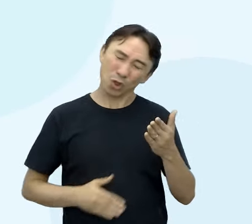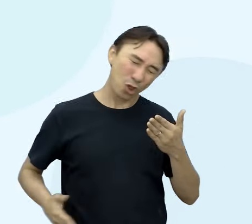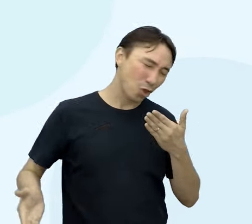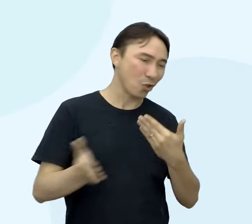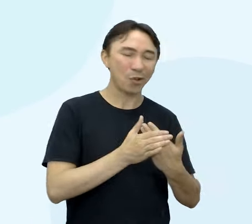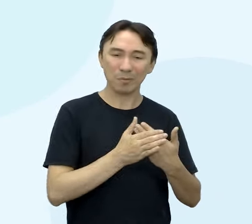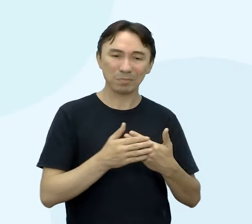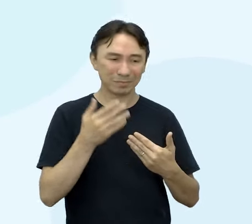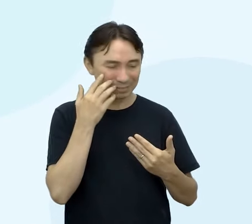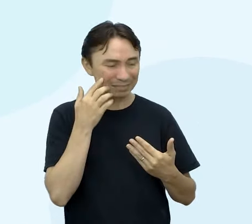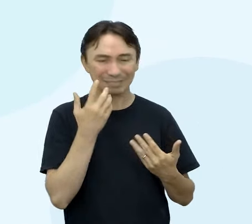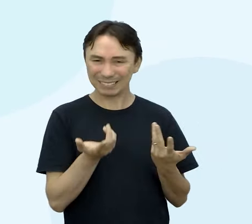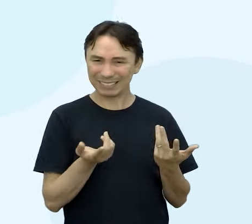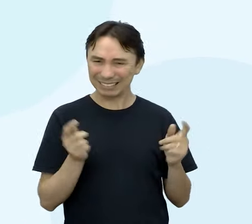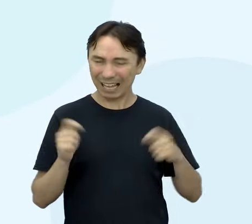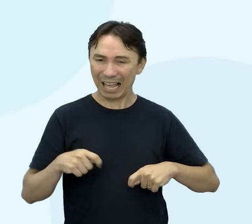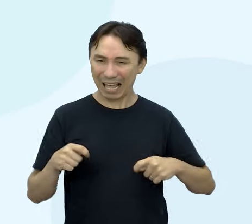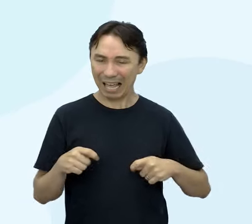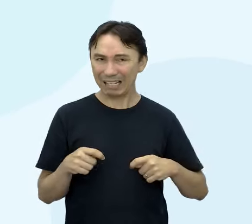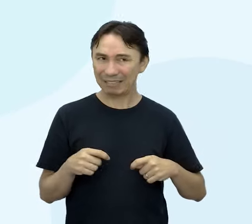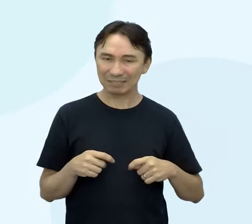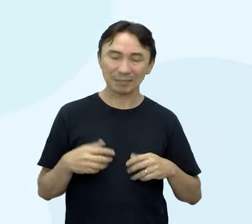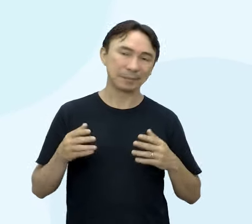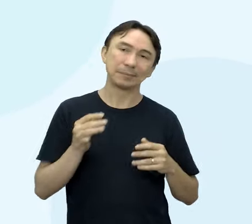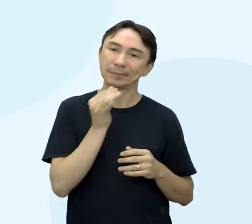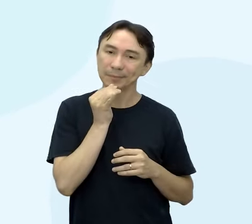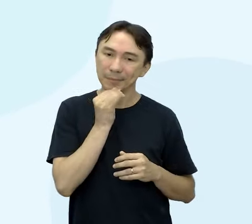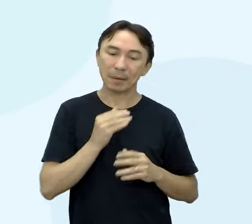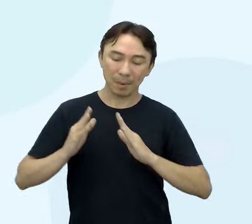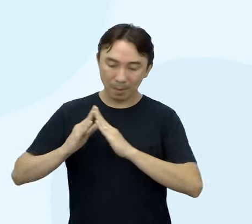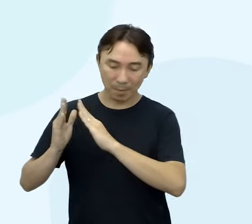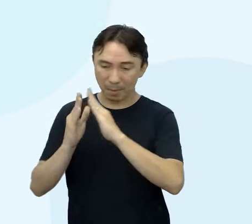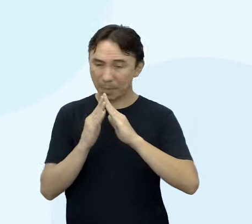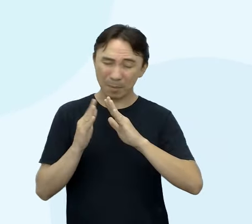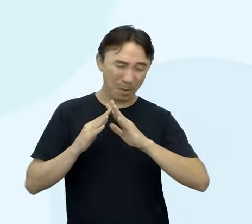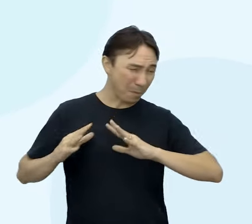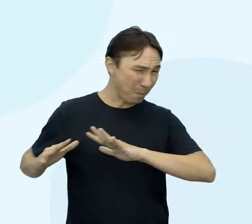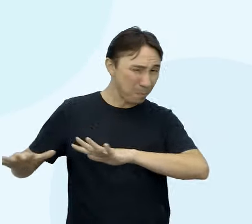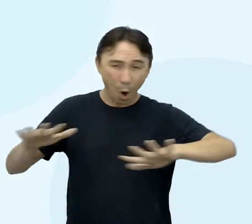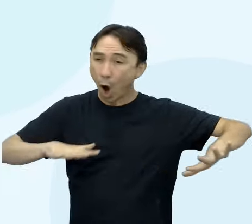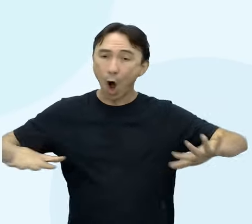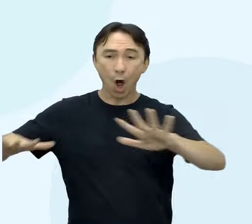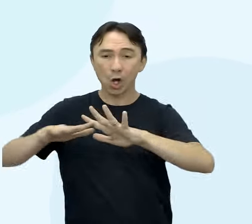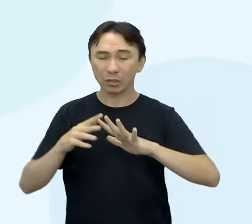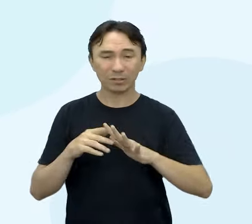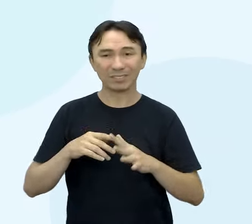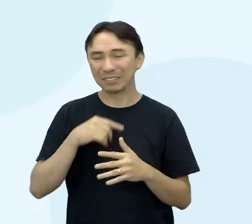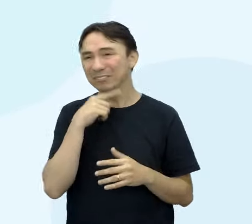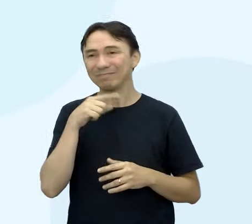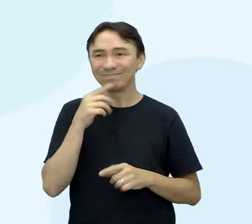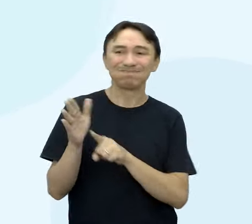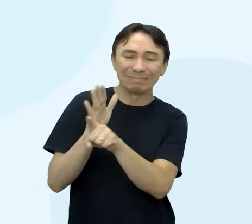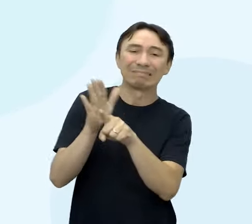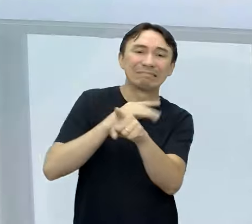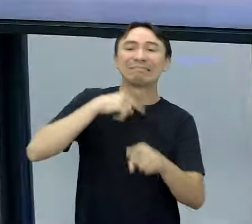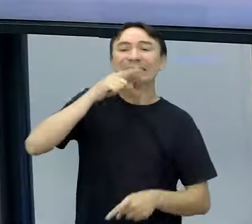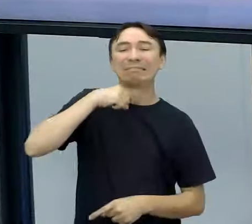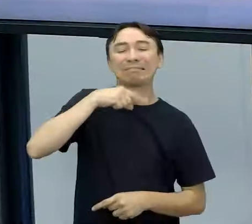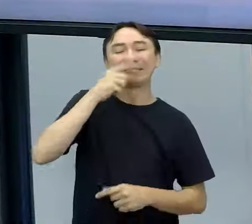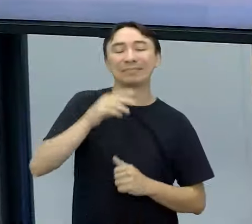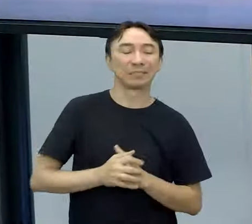porque minha comunidade é muito grande, então eu não vou conseguir perguntar pra todo mundo, por isso que eu vou limitar. Agora, se a minha escola for grande, o que eu posso